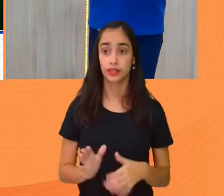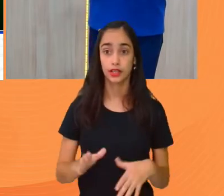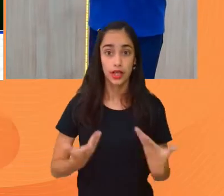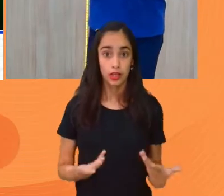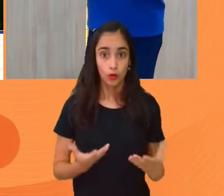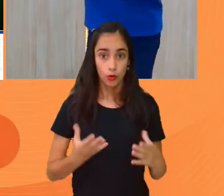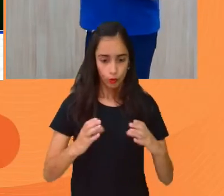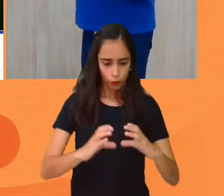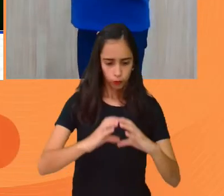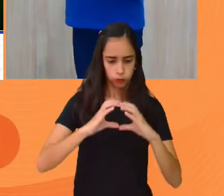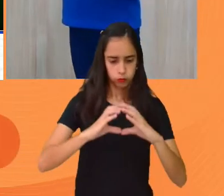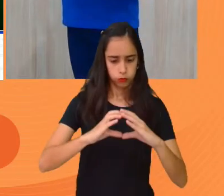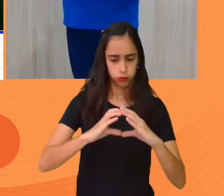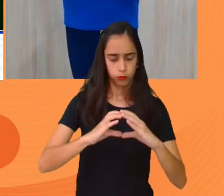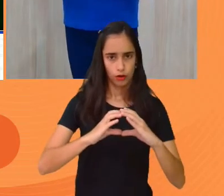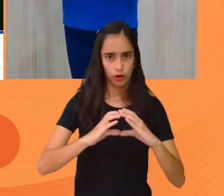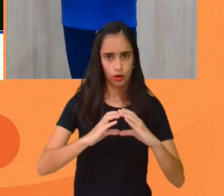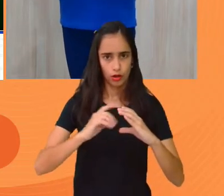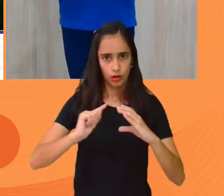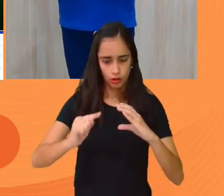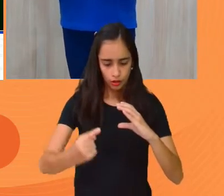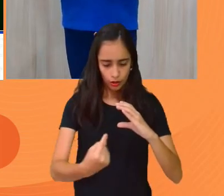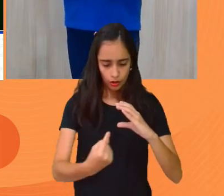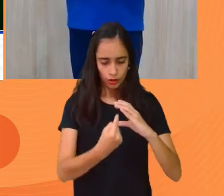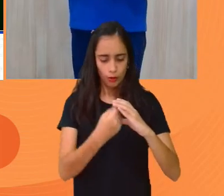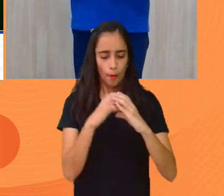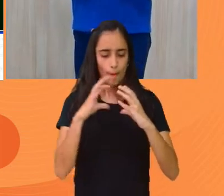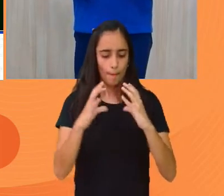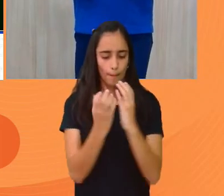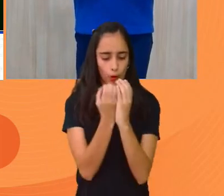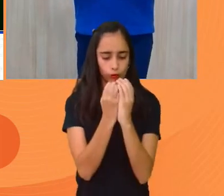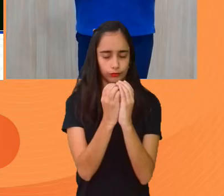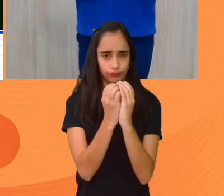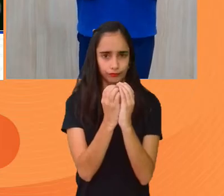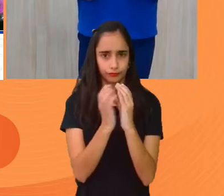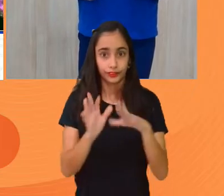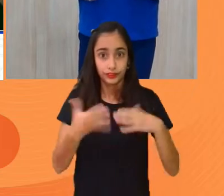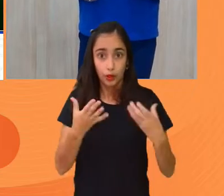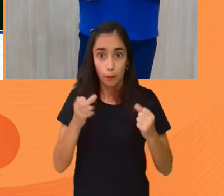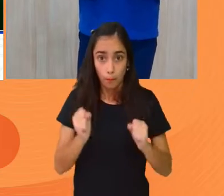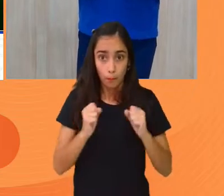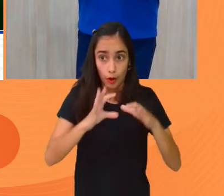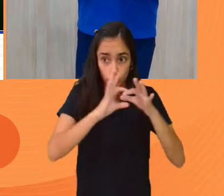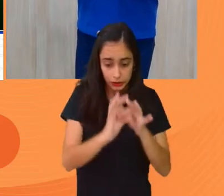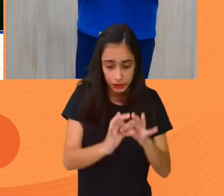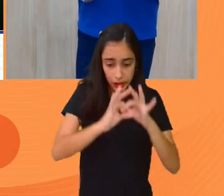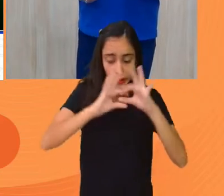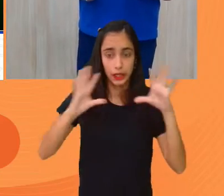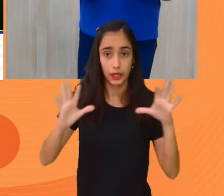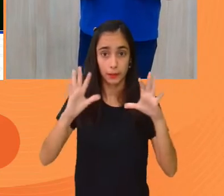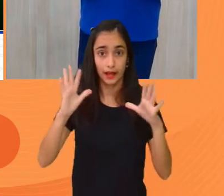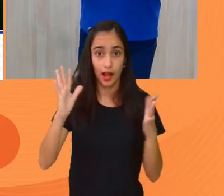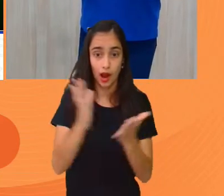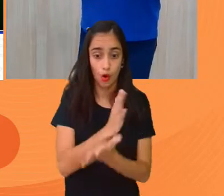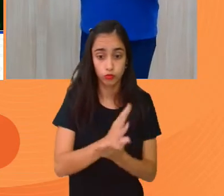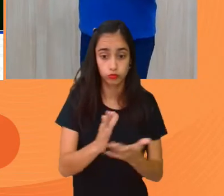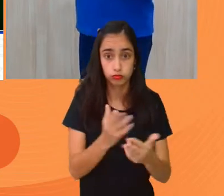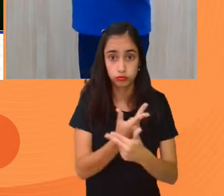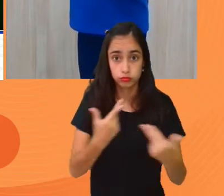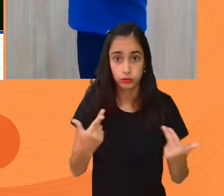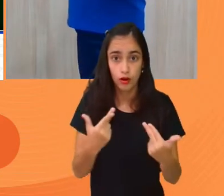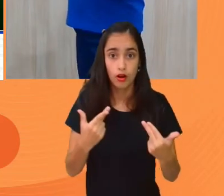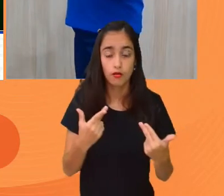ele engloba, ele pode liberar esse agente patogênico, essa bactéria, ele